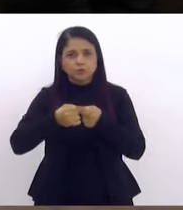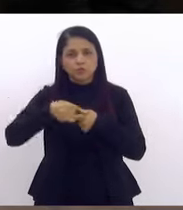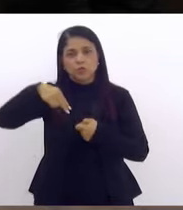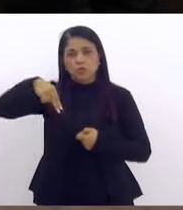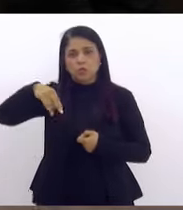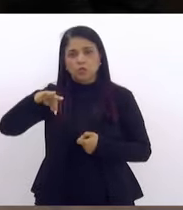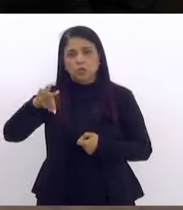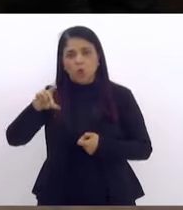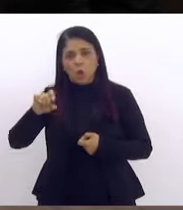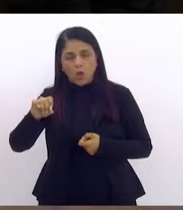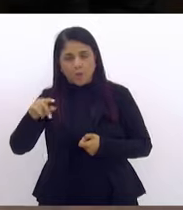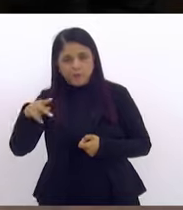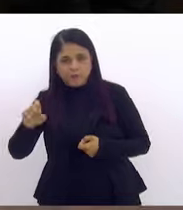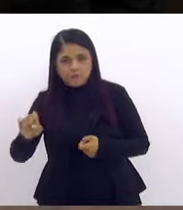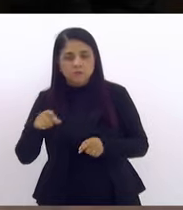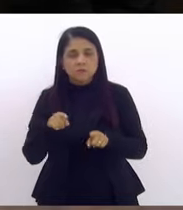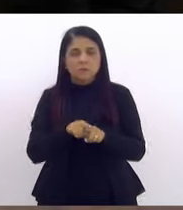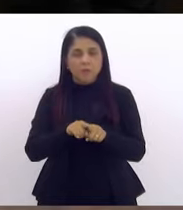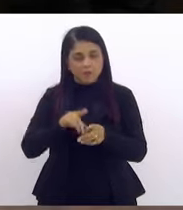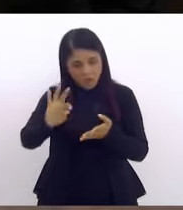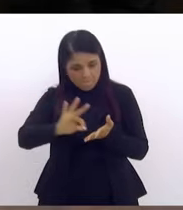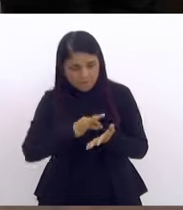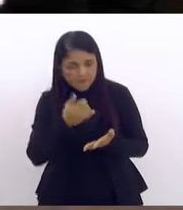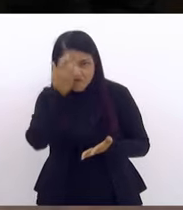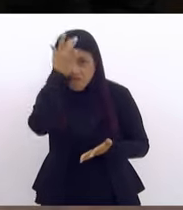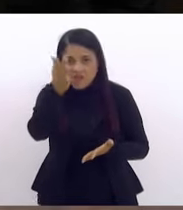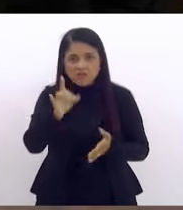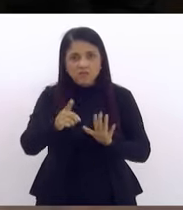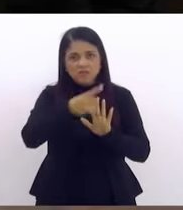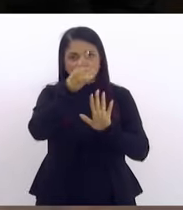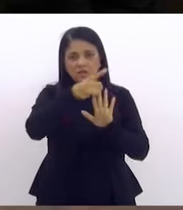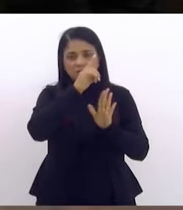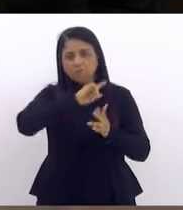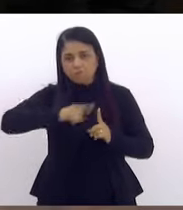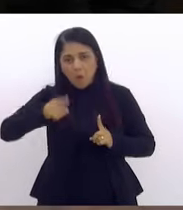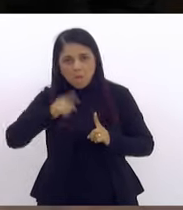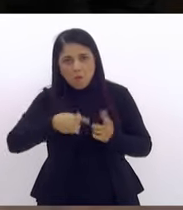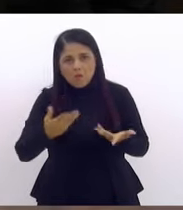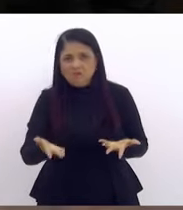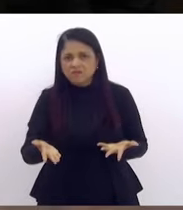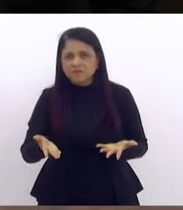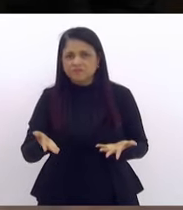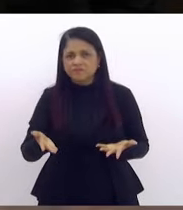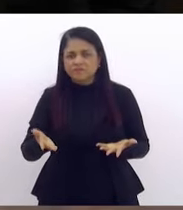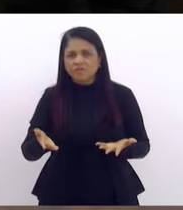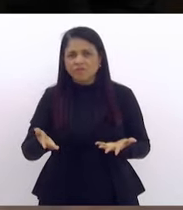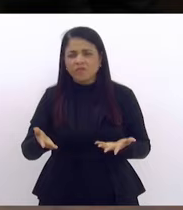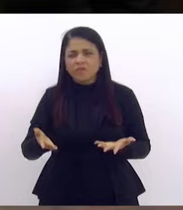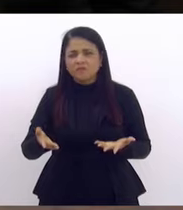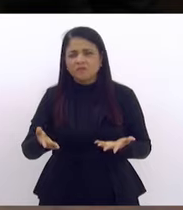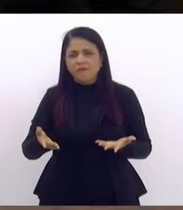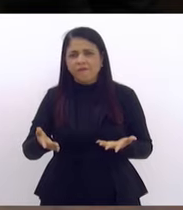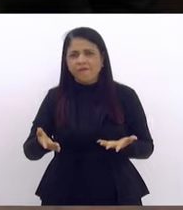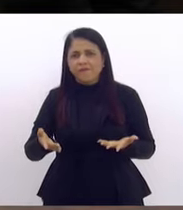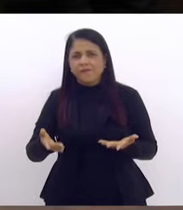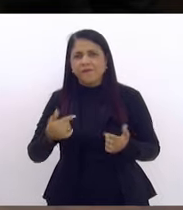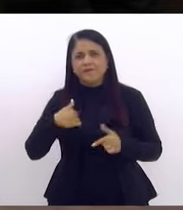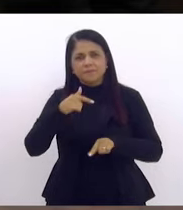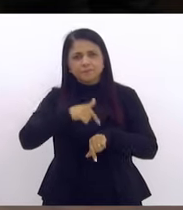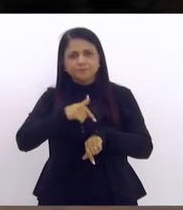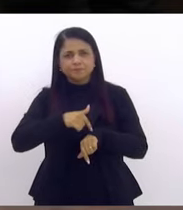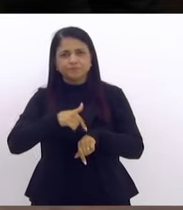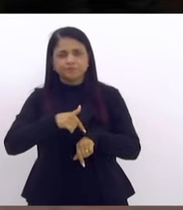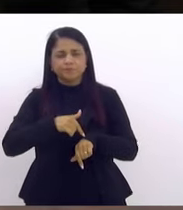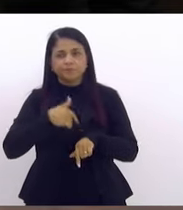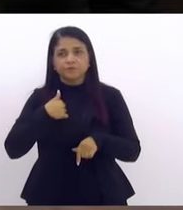muito fácil fazer isso. É só uma canetada. É revogar um decreto. Então, acho que tem que se pensar muito bem, porque nesse momento aqui, eu estou